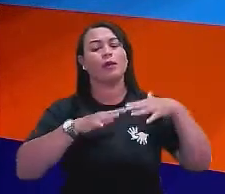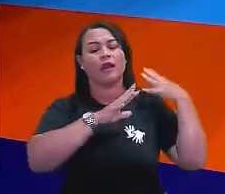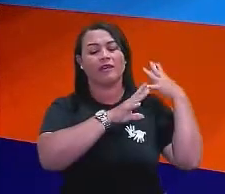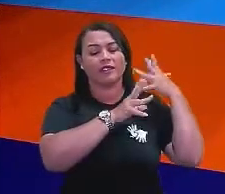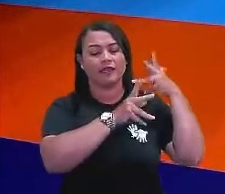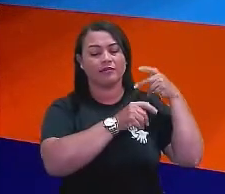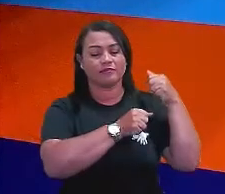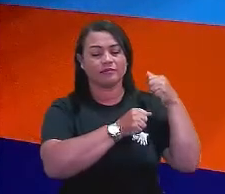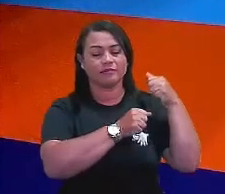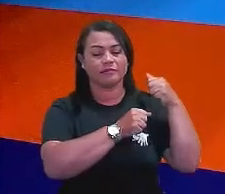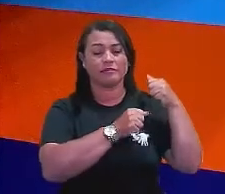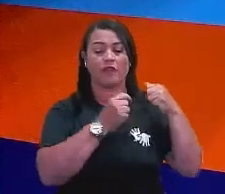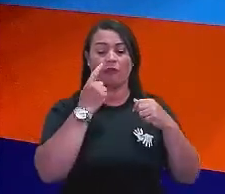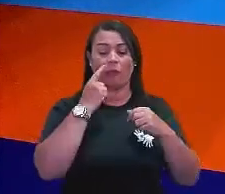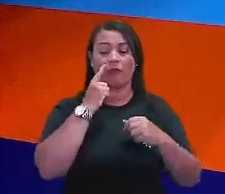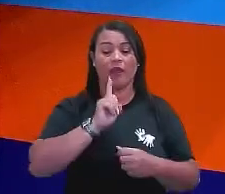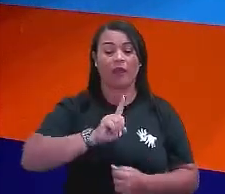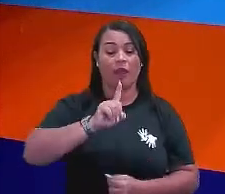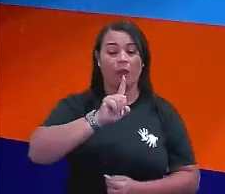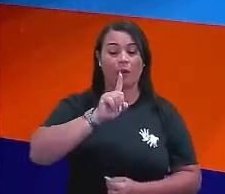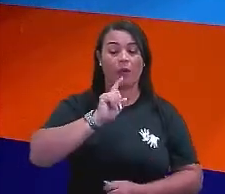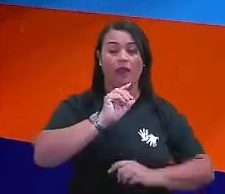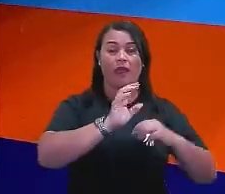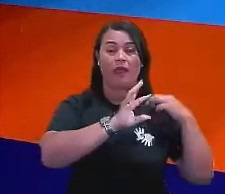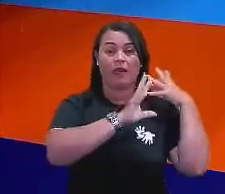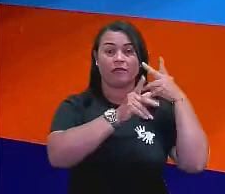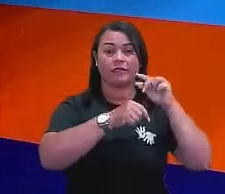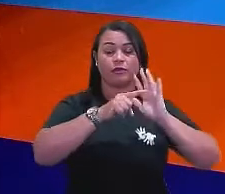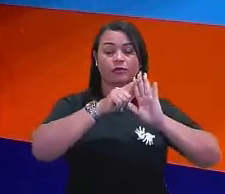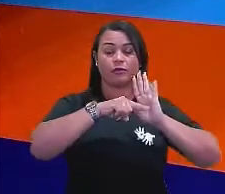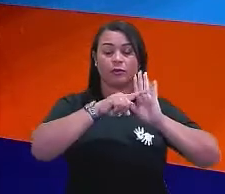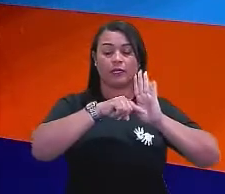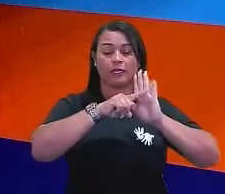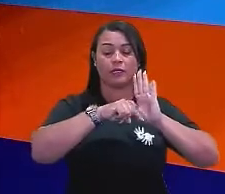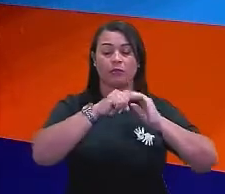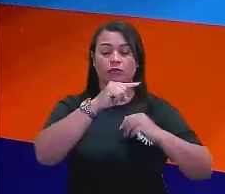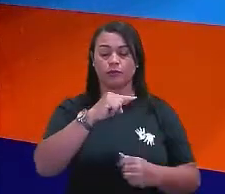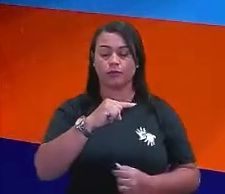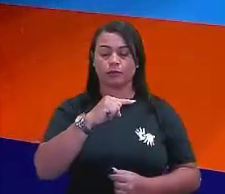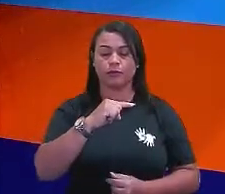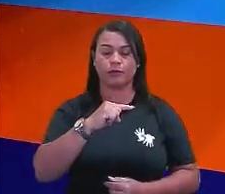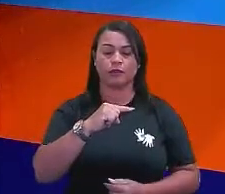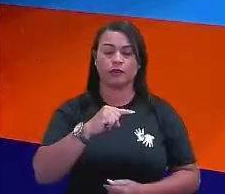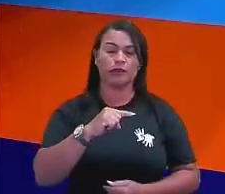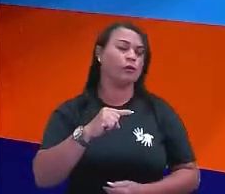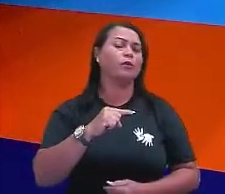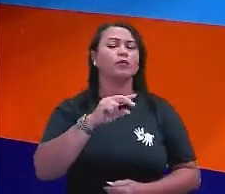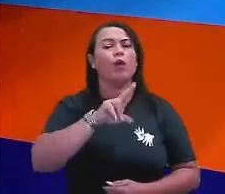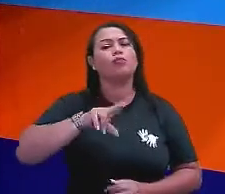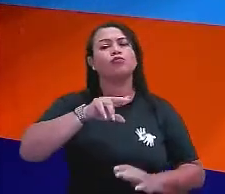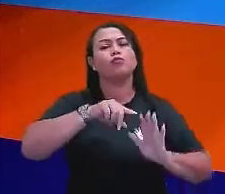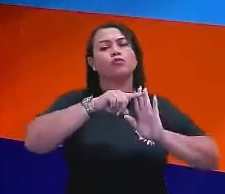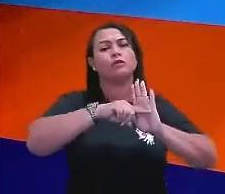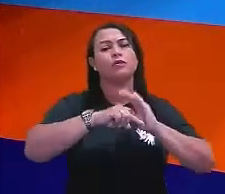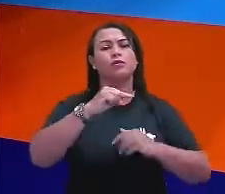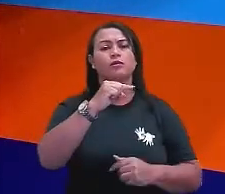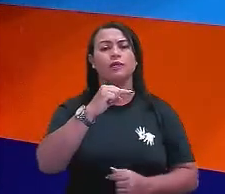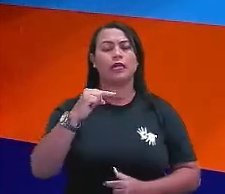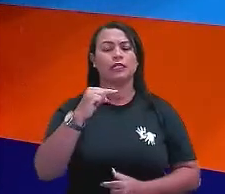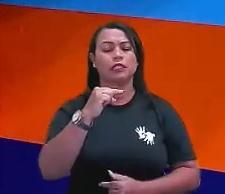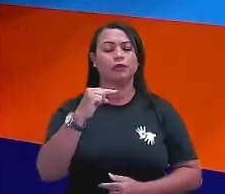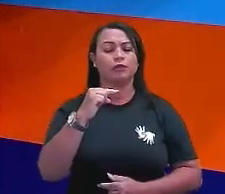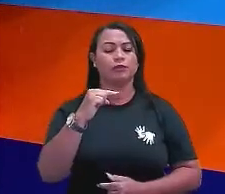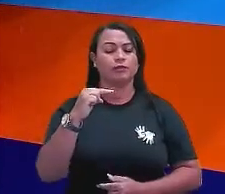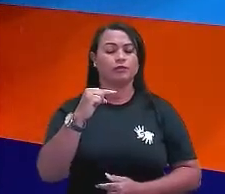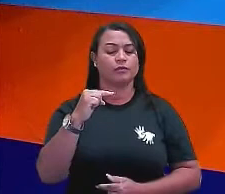revisar? Bom, agora a gente vai revisar a subtração, tá? Quando eu uso a subtração, eu vou usar, ó,